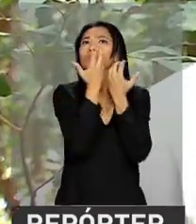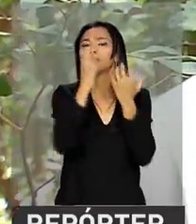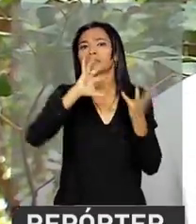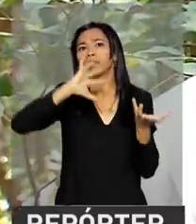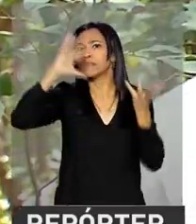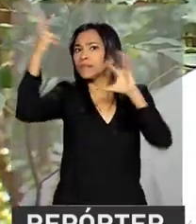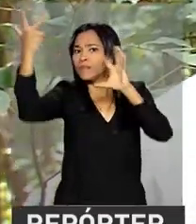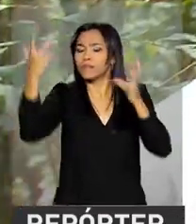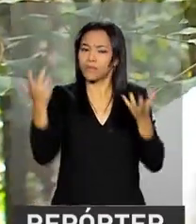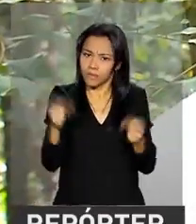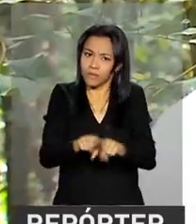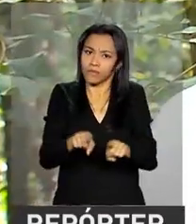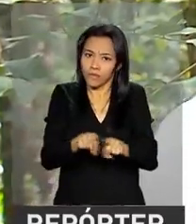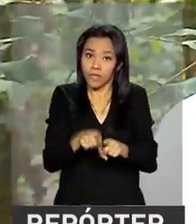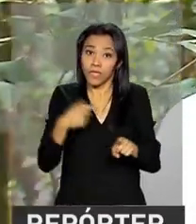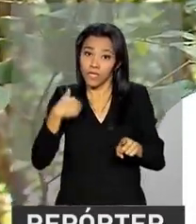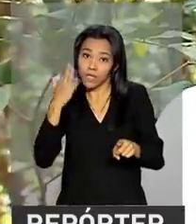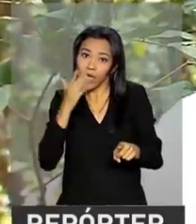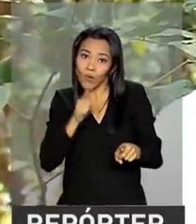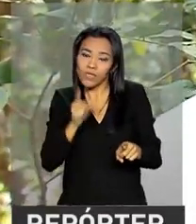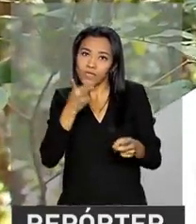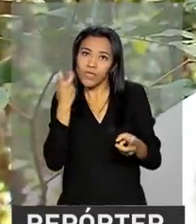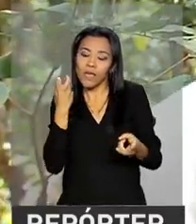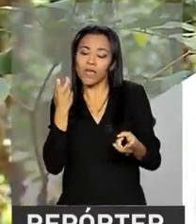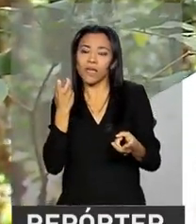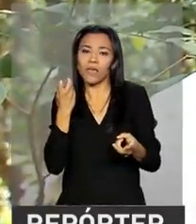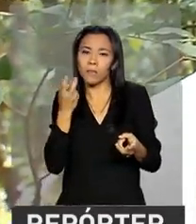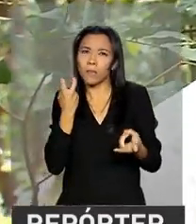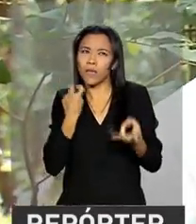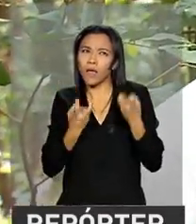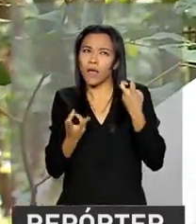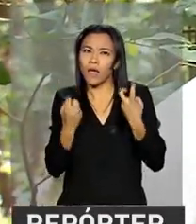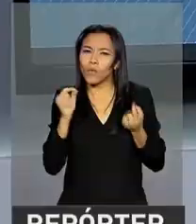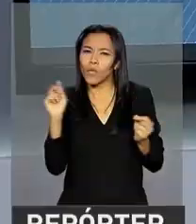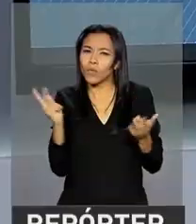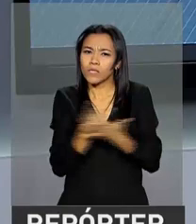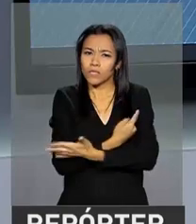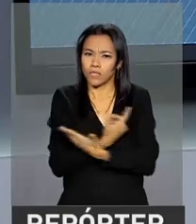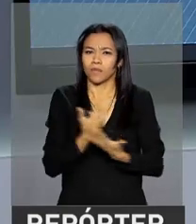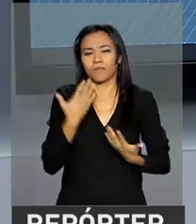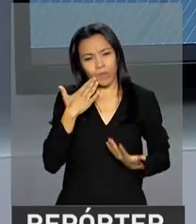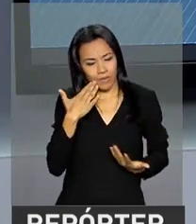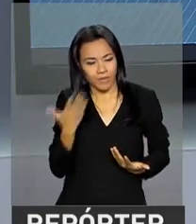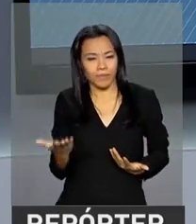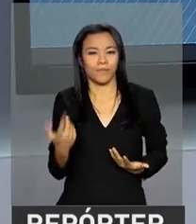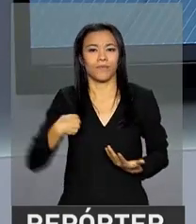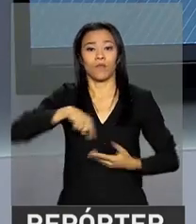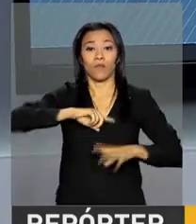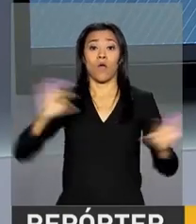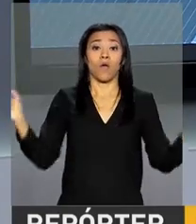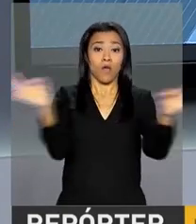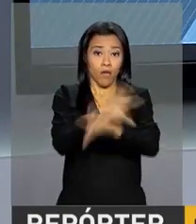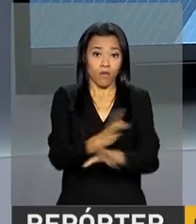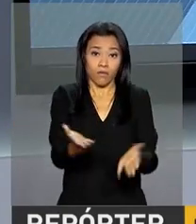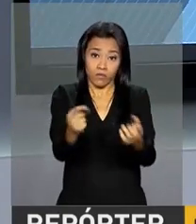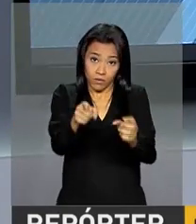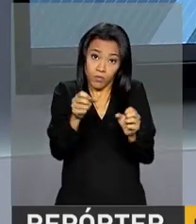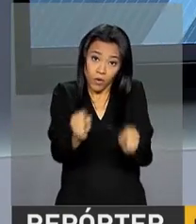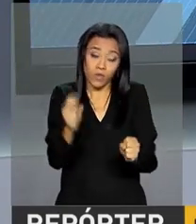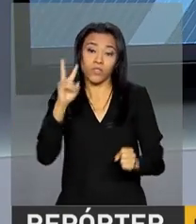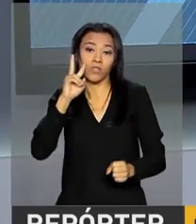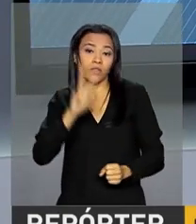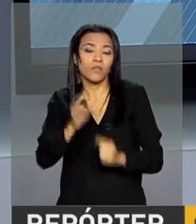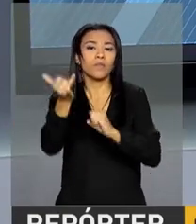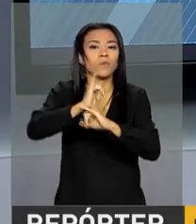são bioindicadores a gente consegue com as sedes é começar a perceber isso nós ficamos por aqui você pode rever as